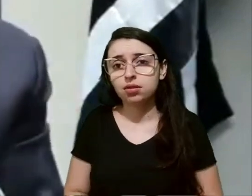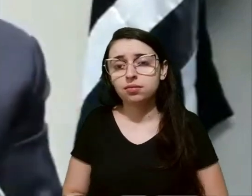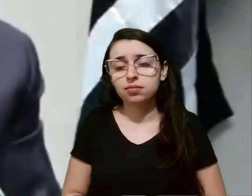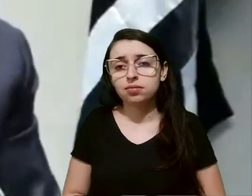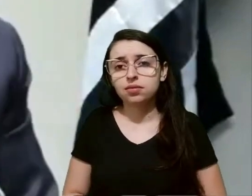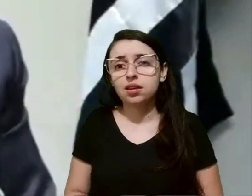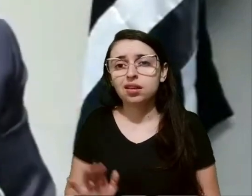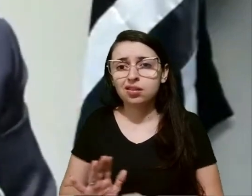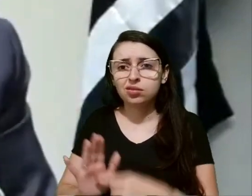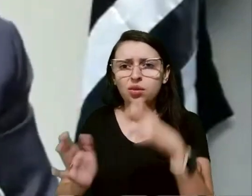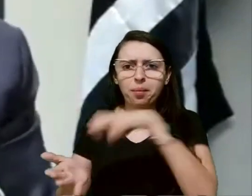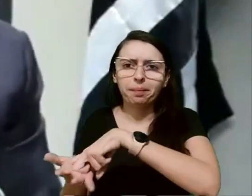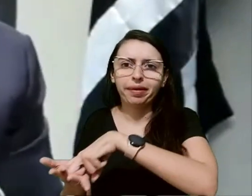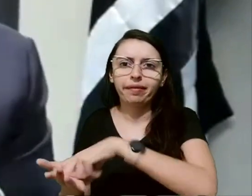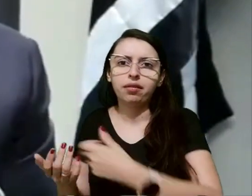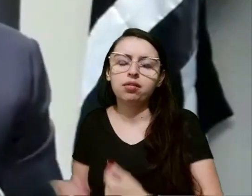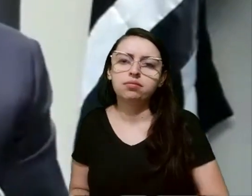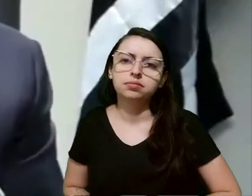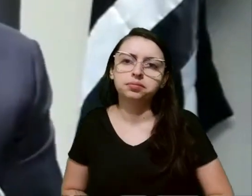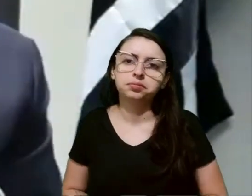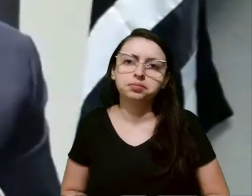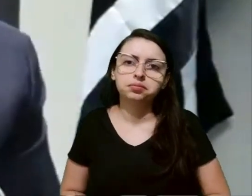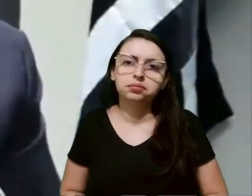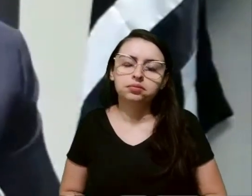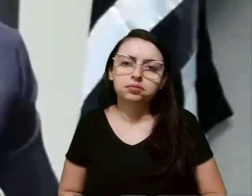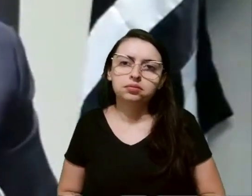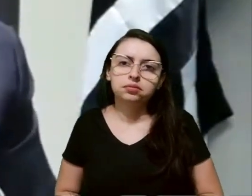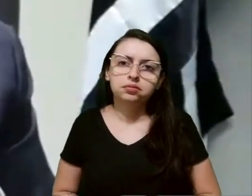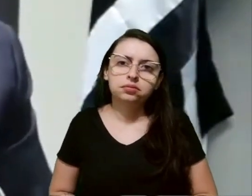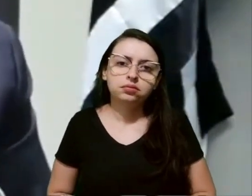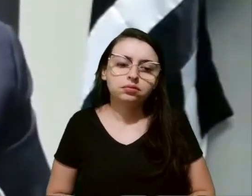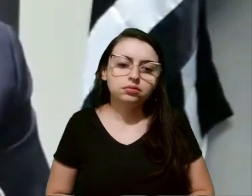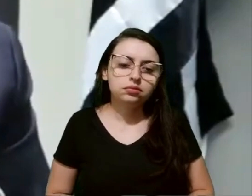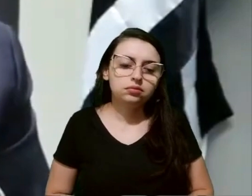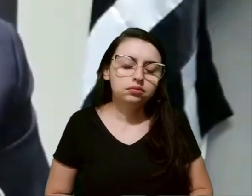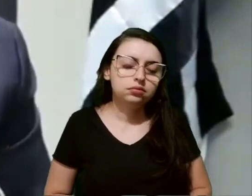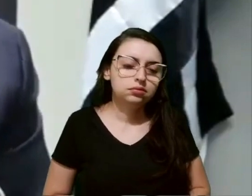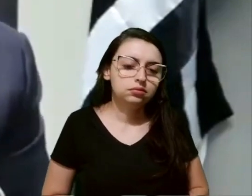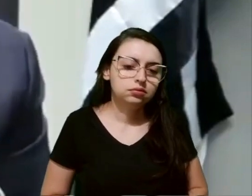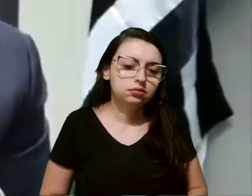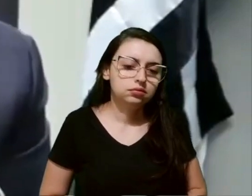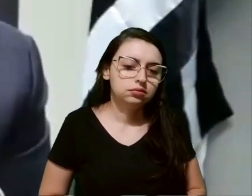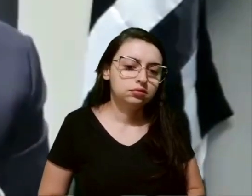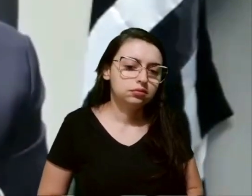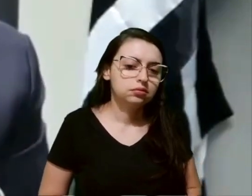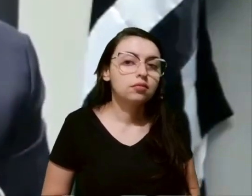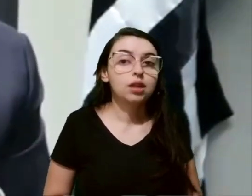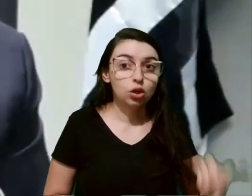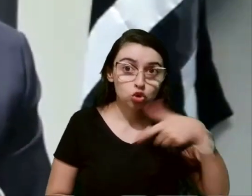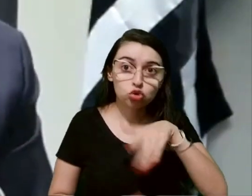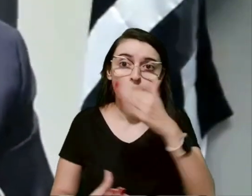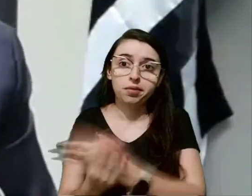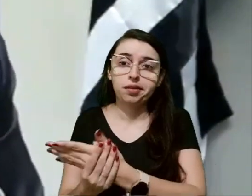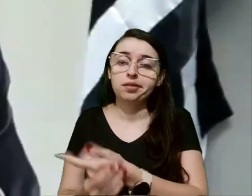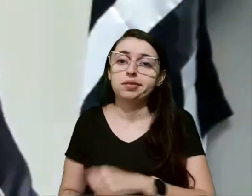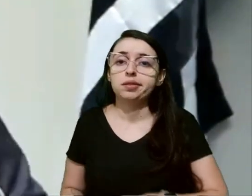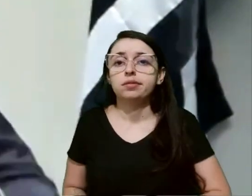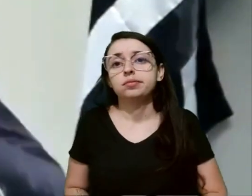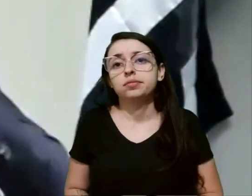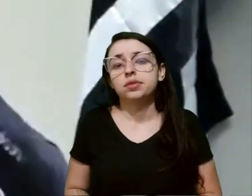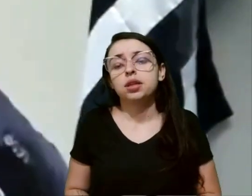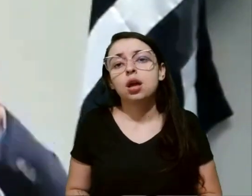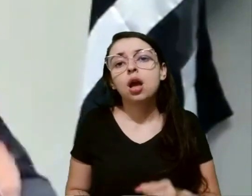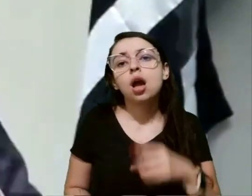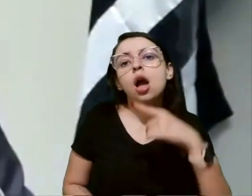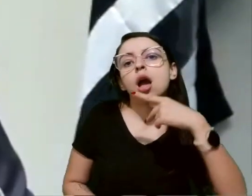foram condenados, né, e ao eles foram condenados em primeira instância, apelaram e a apelação